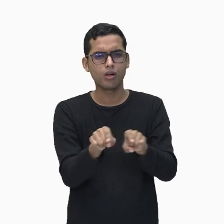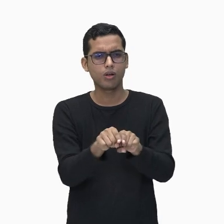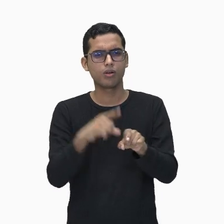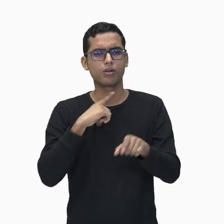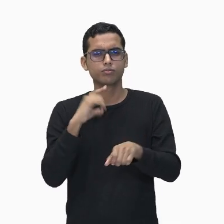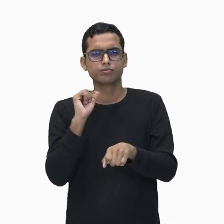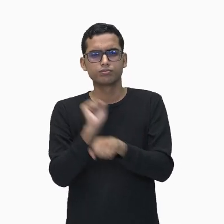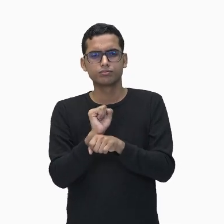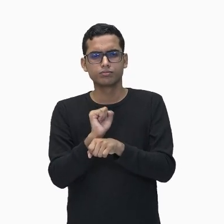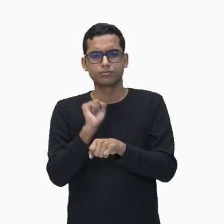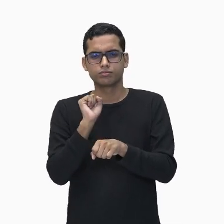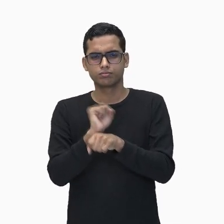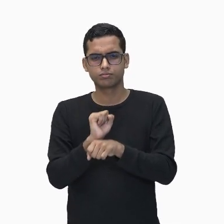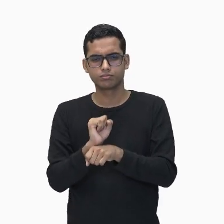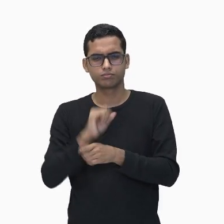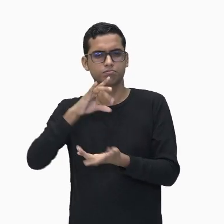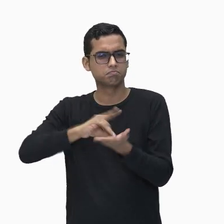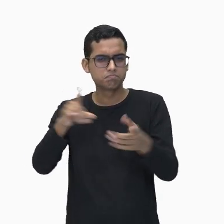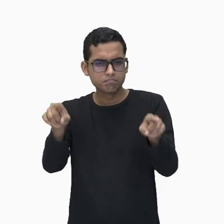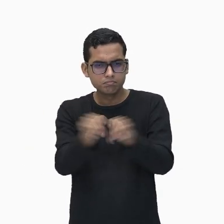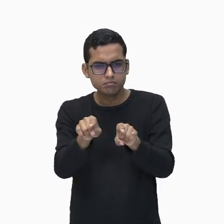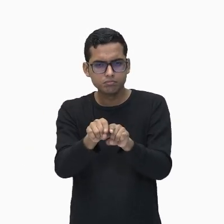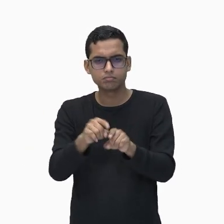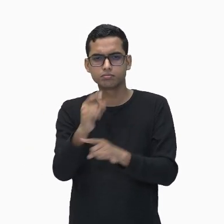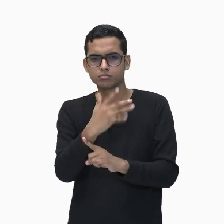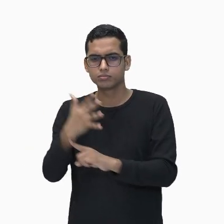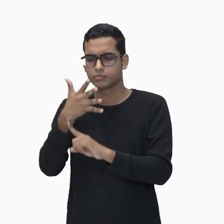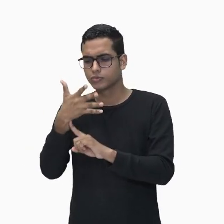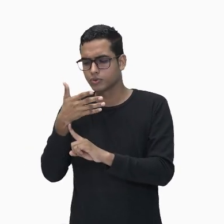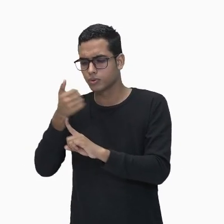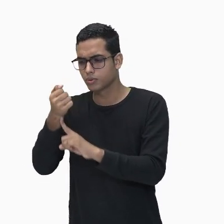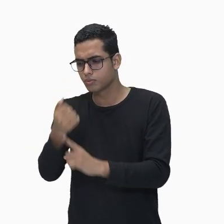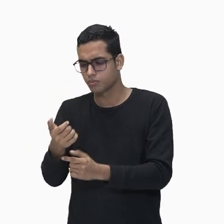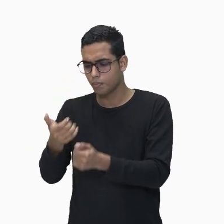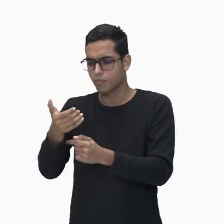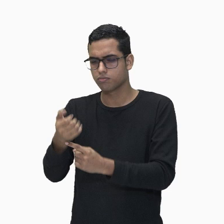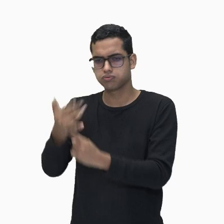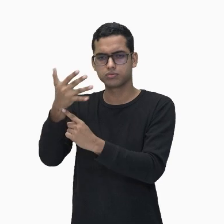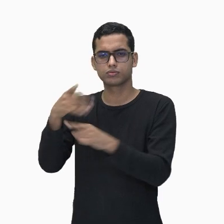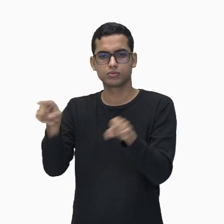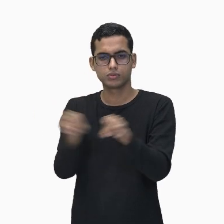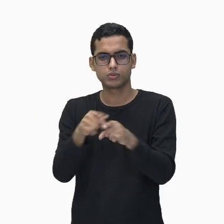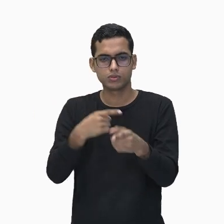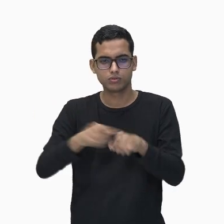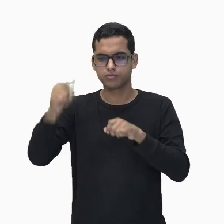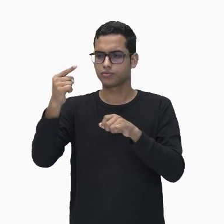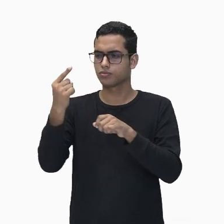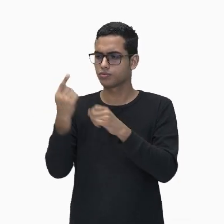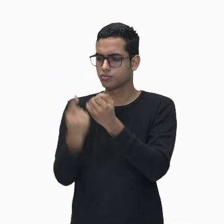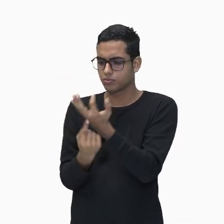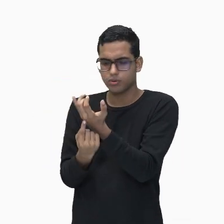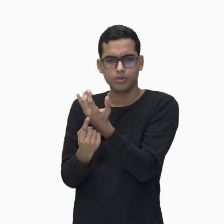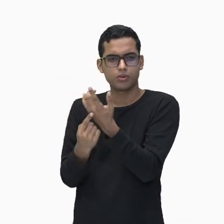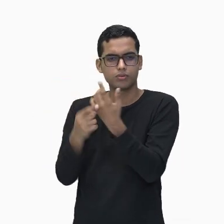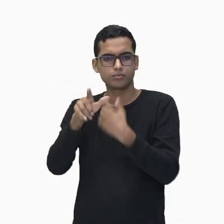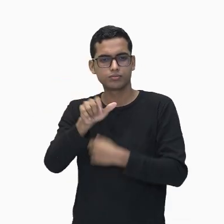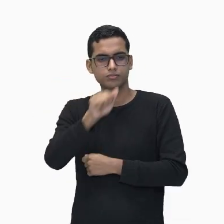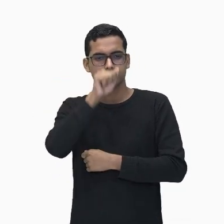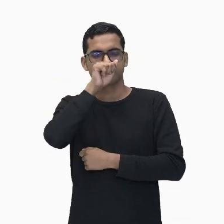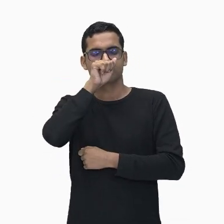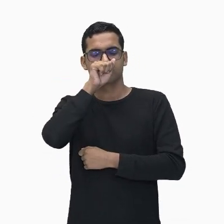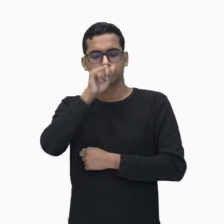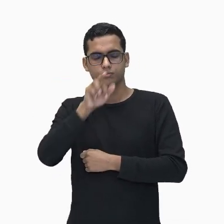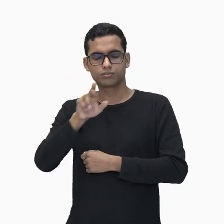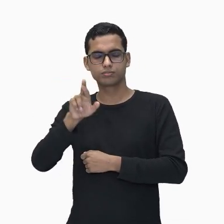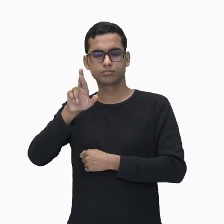teu doce bafo. Ampara a vela, acende o fósforo, concentra o ar. Protege da aragem a chama